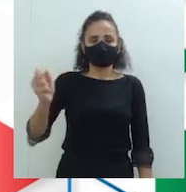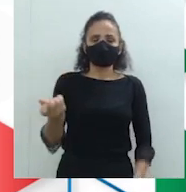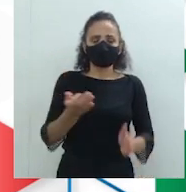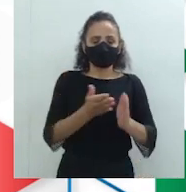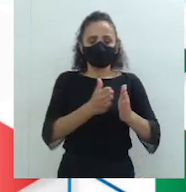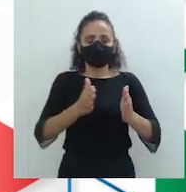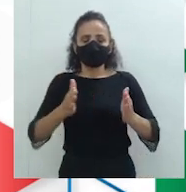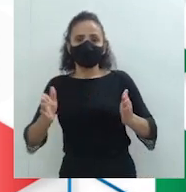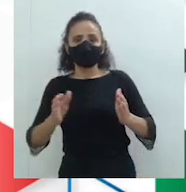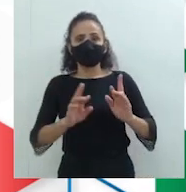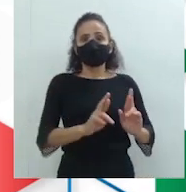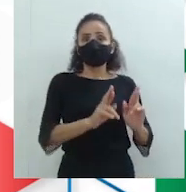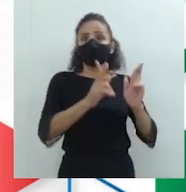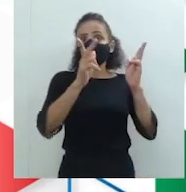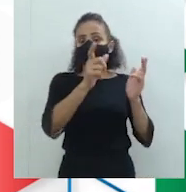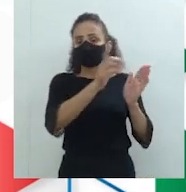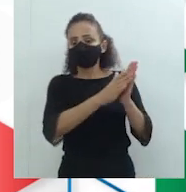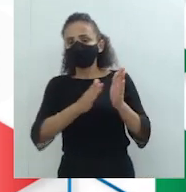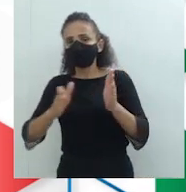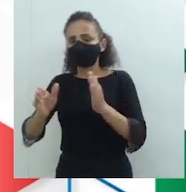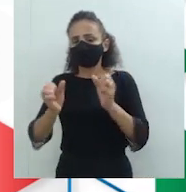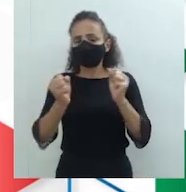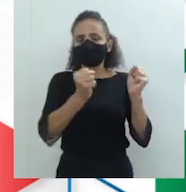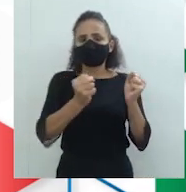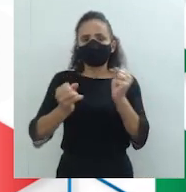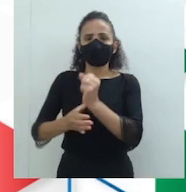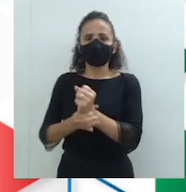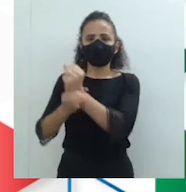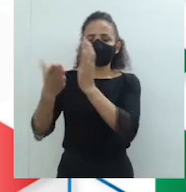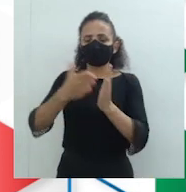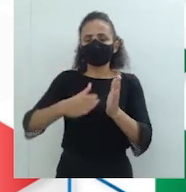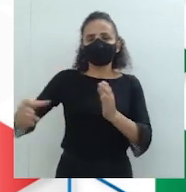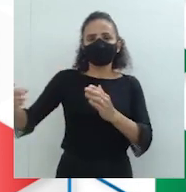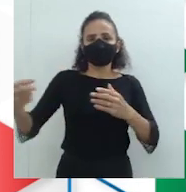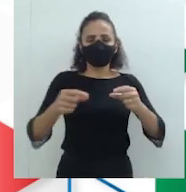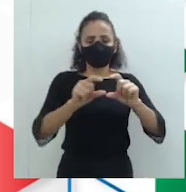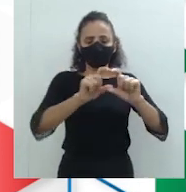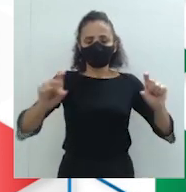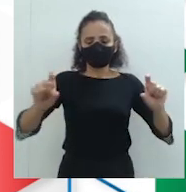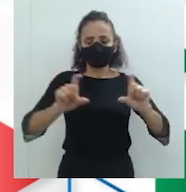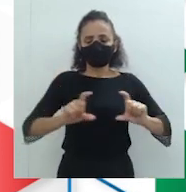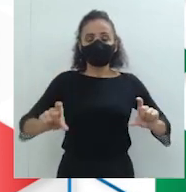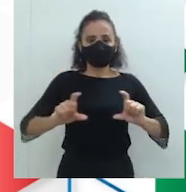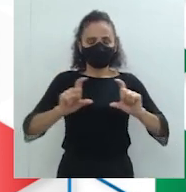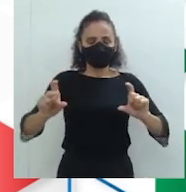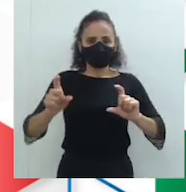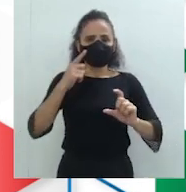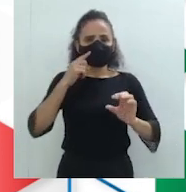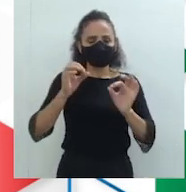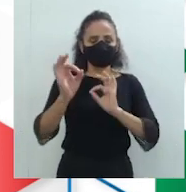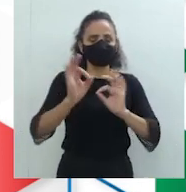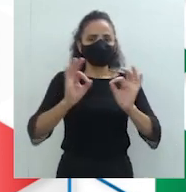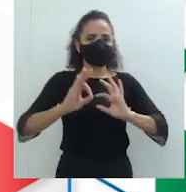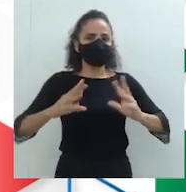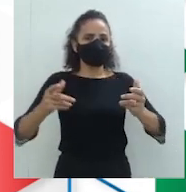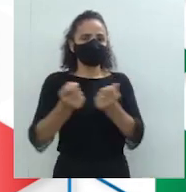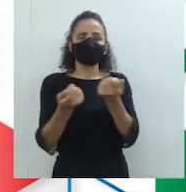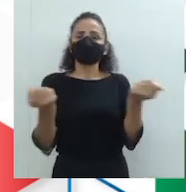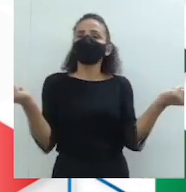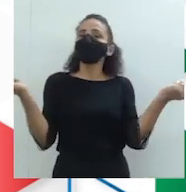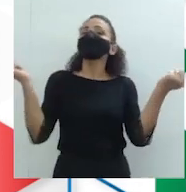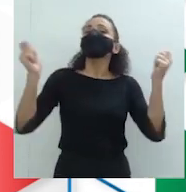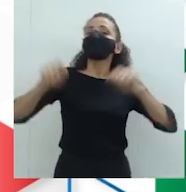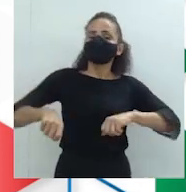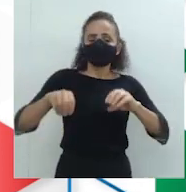a diferença de potencial entre dois corpos, ou seja, dessa forma que eles são capazes